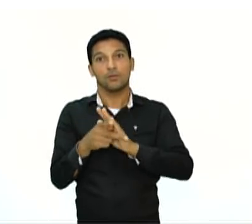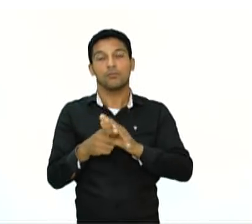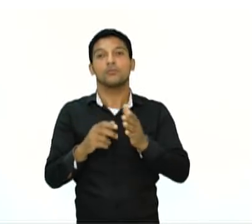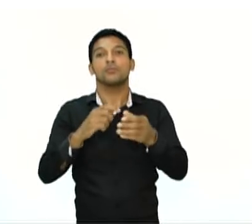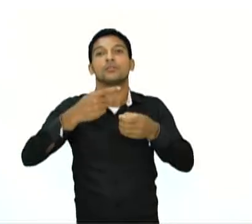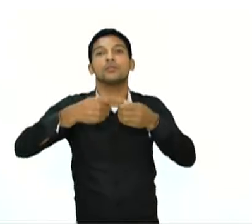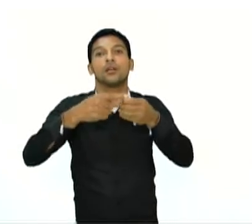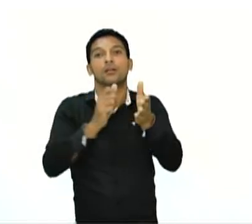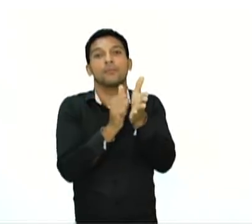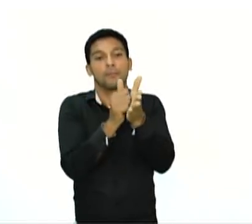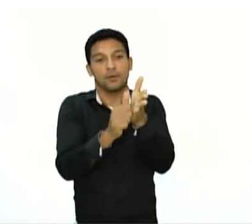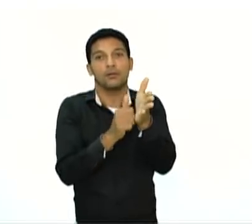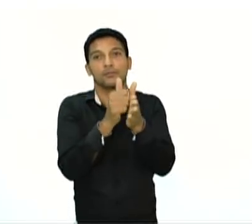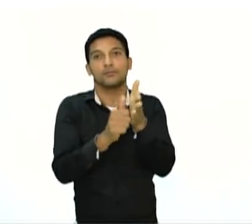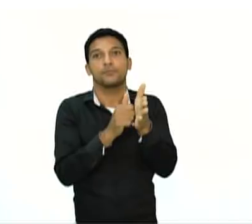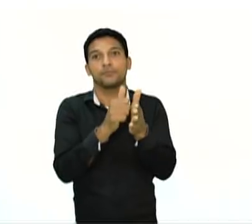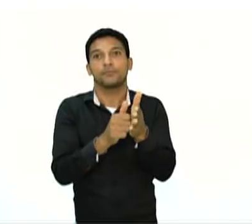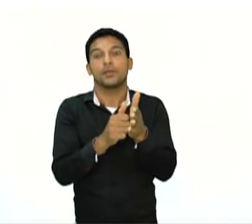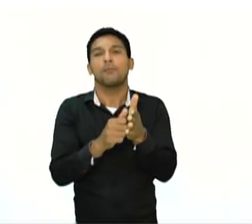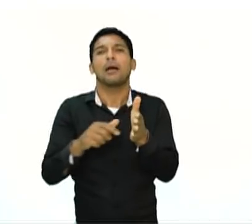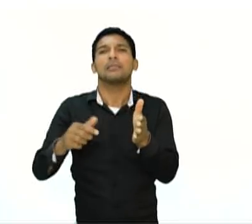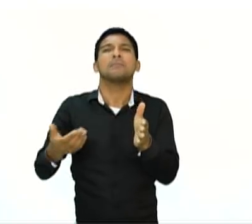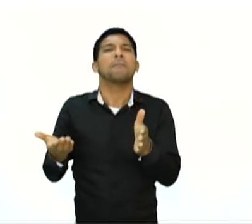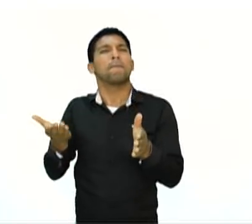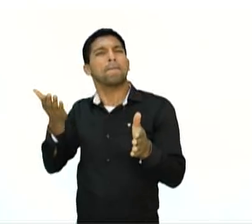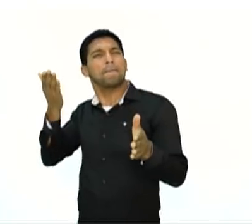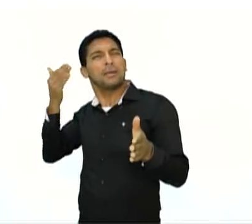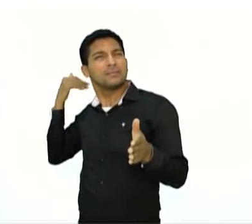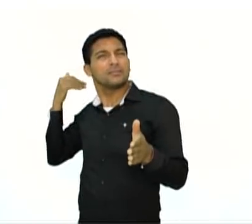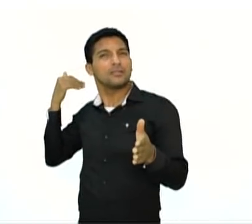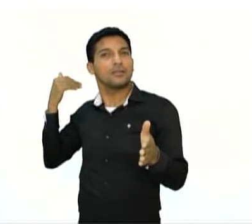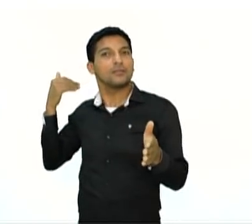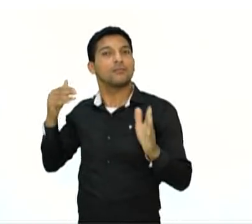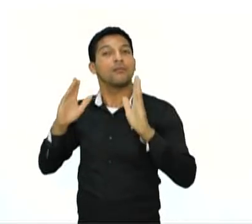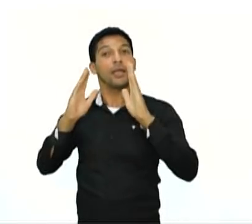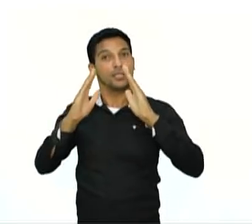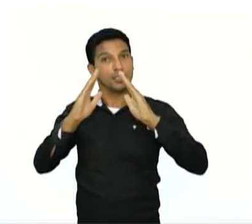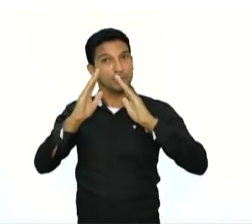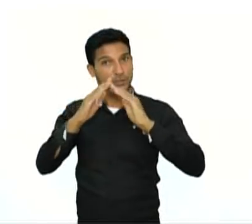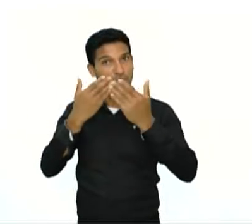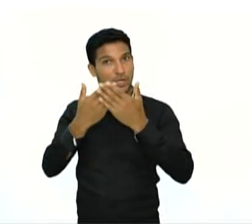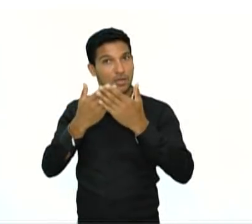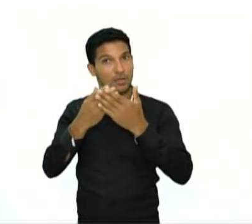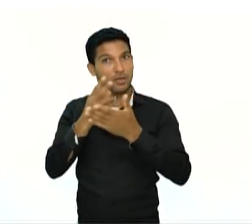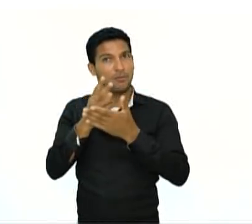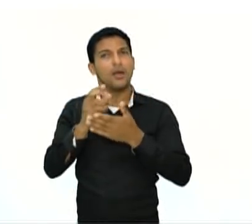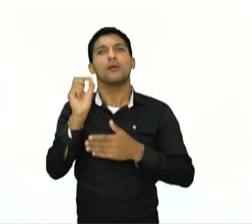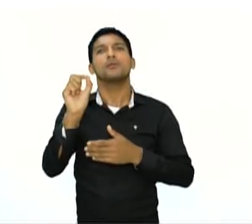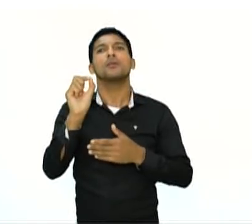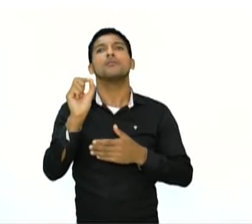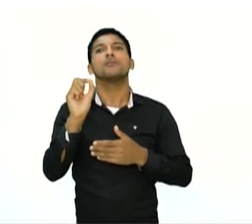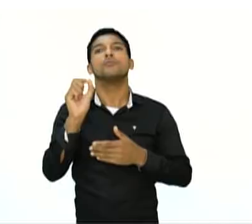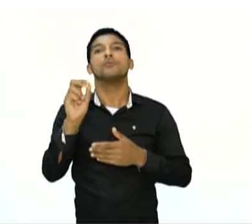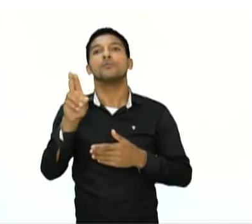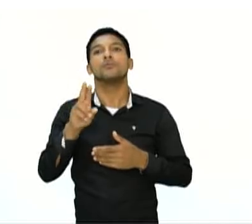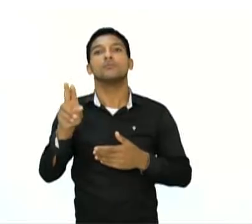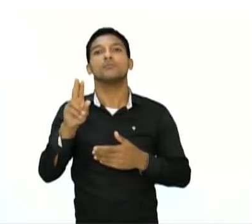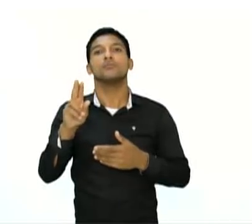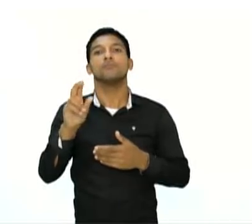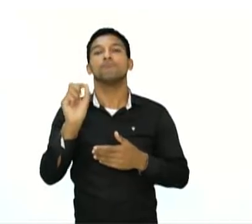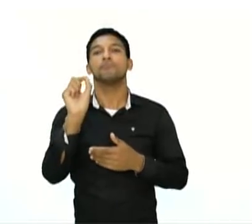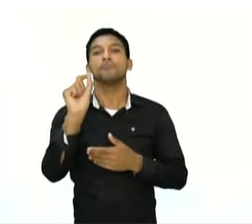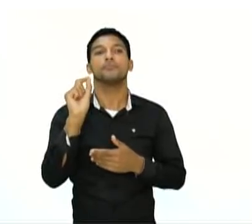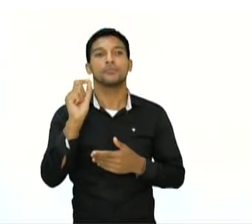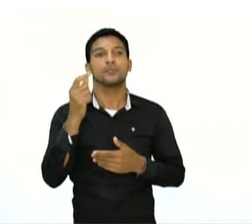Além desse trabalho na área da educação como professor, o professor Cleto também,